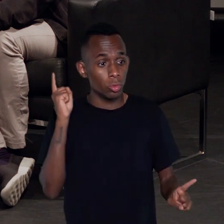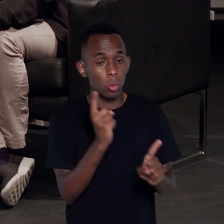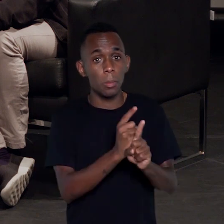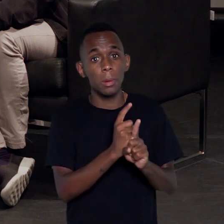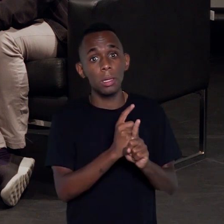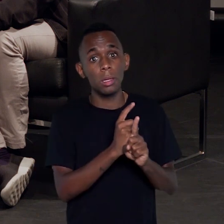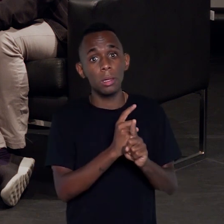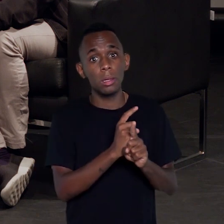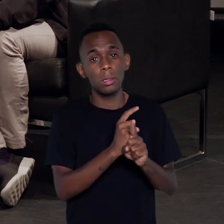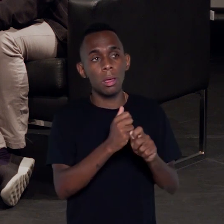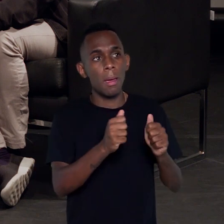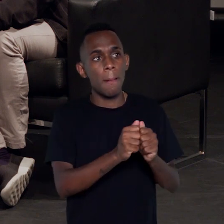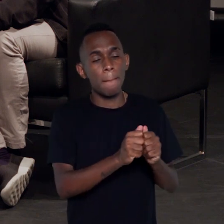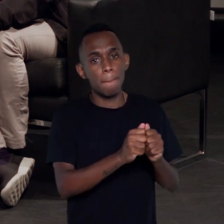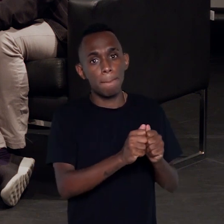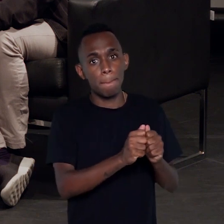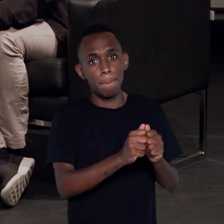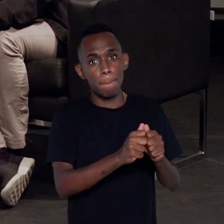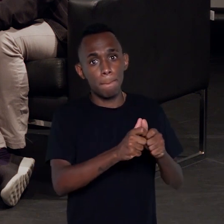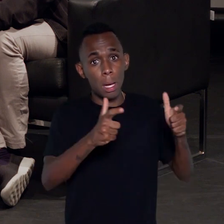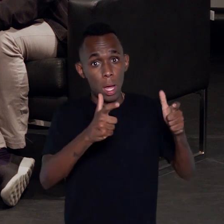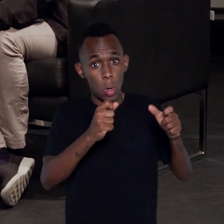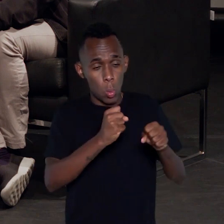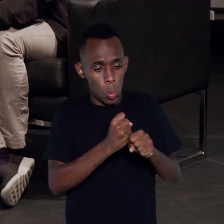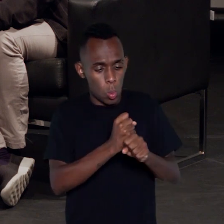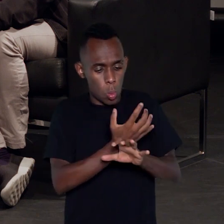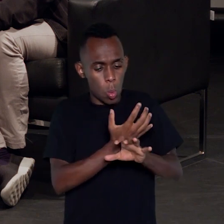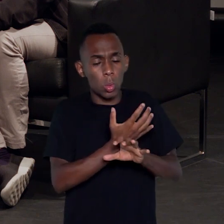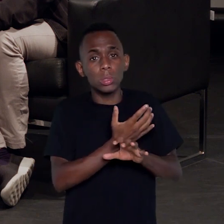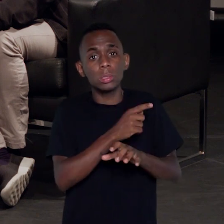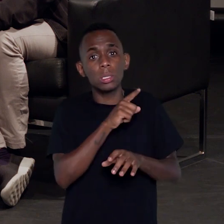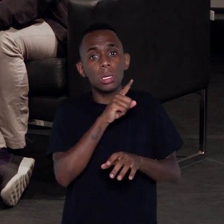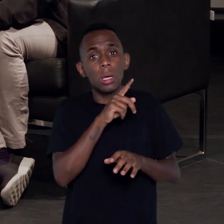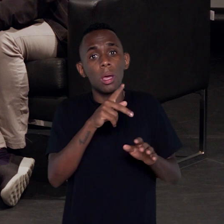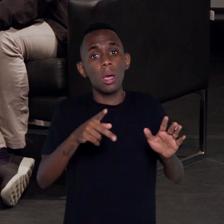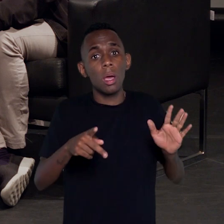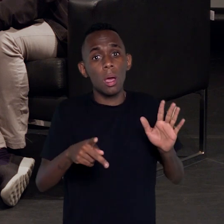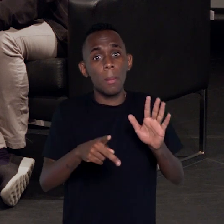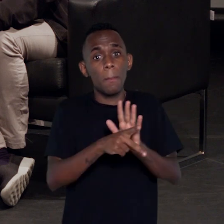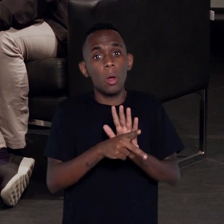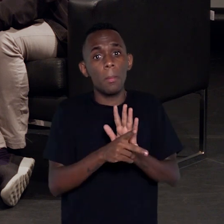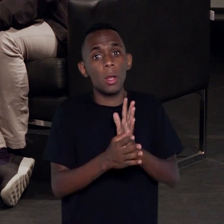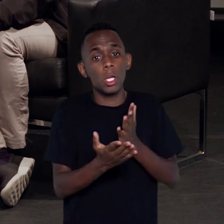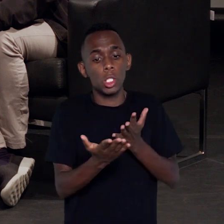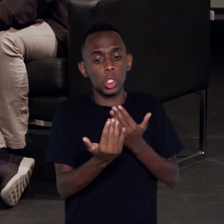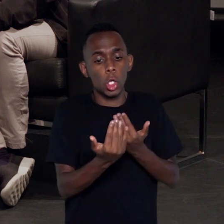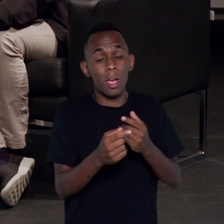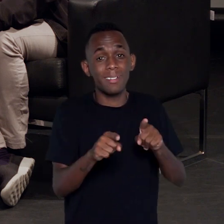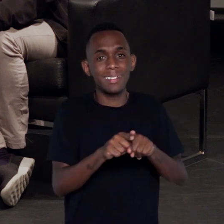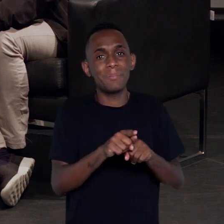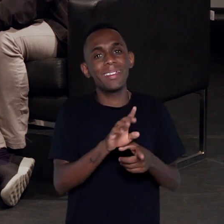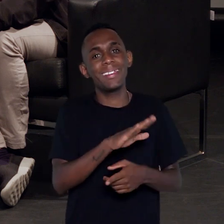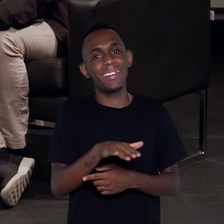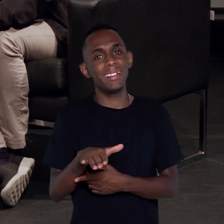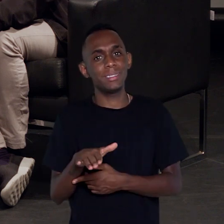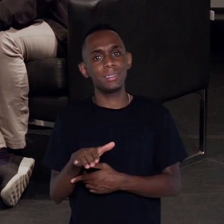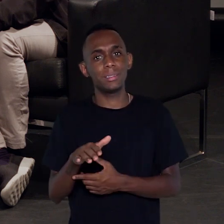eles descobriram que, majoritariamente, os ossos que estavam lá eram ossos de jovens e